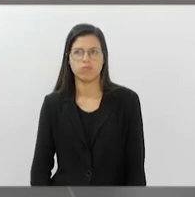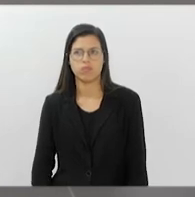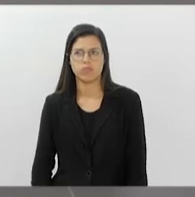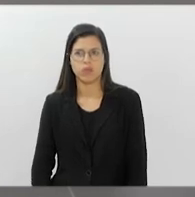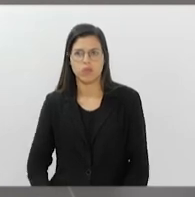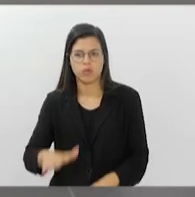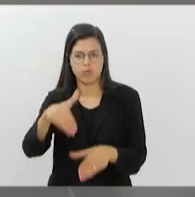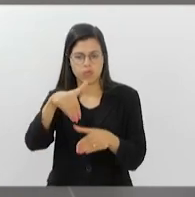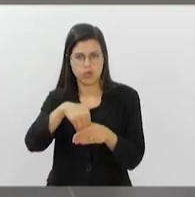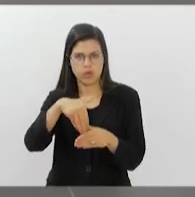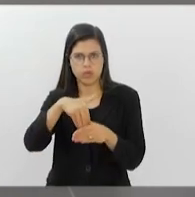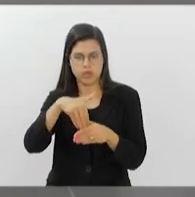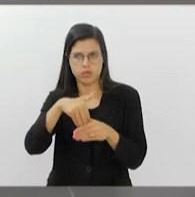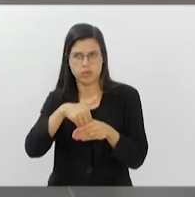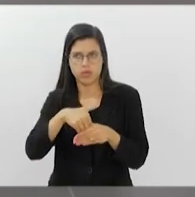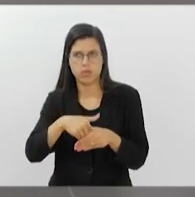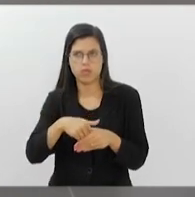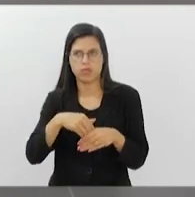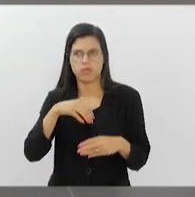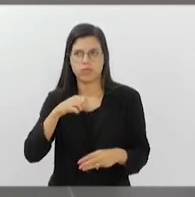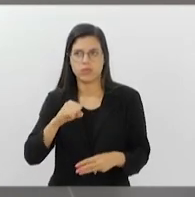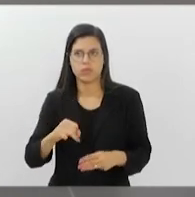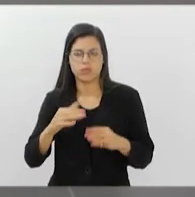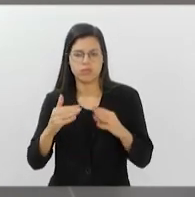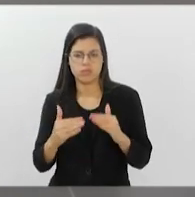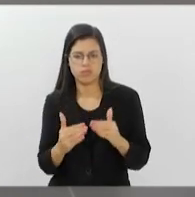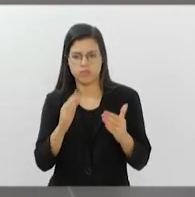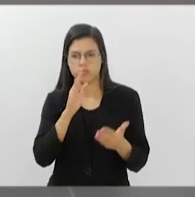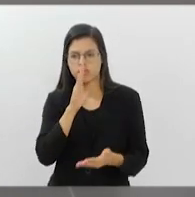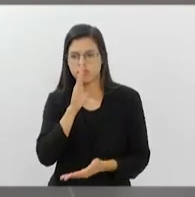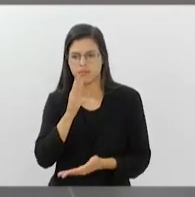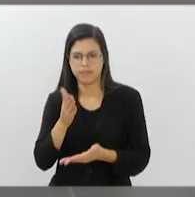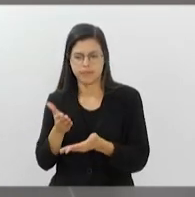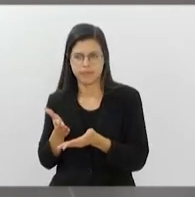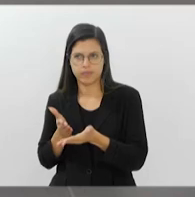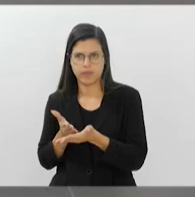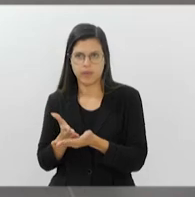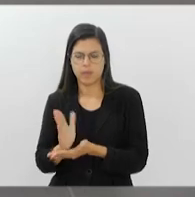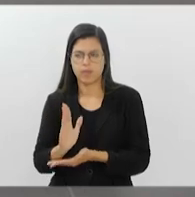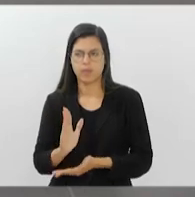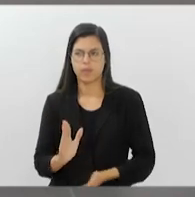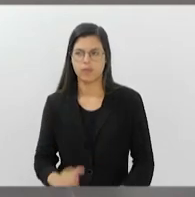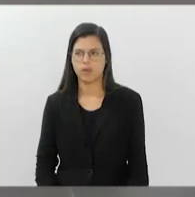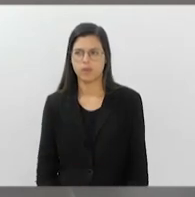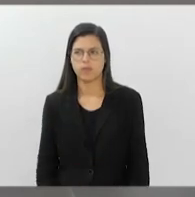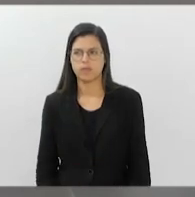Em votação, os que senhores que acordam permaneçam como estão.